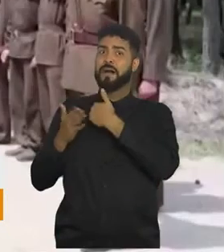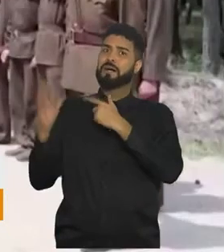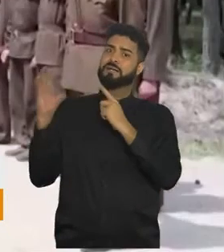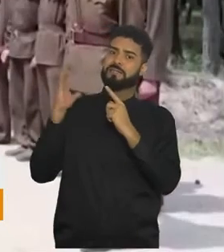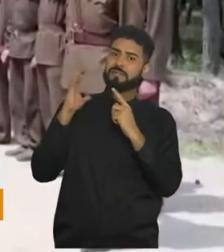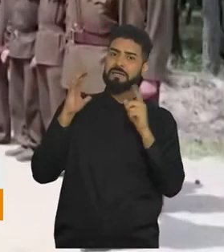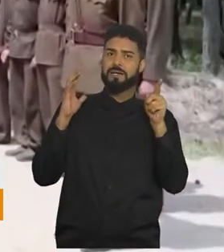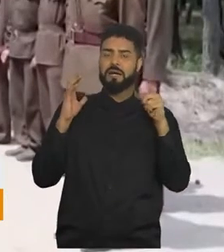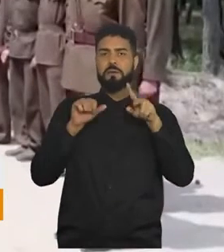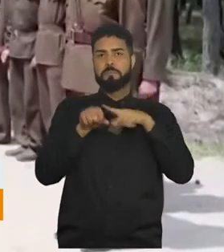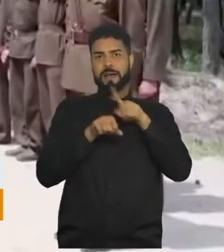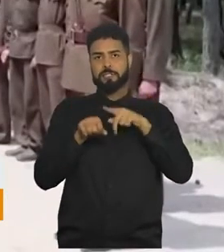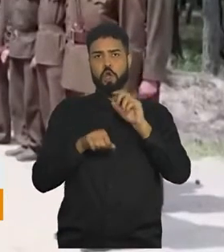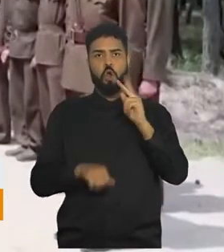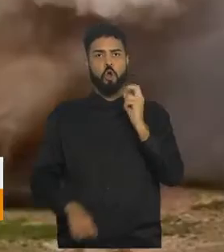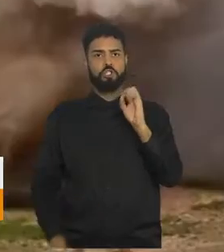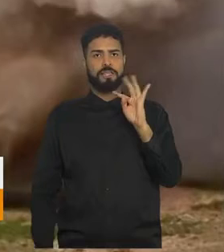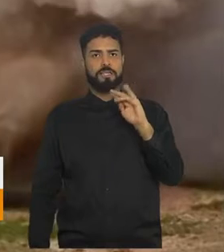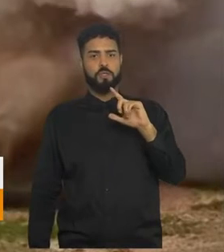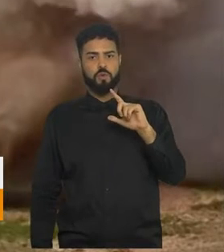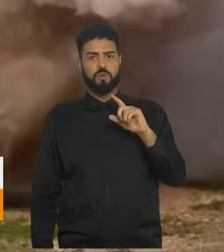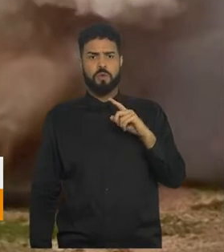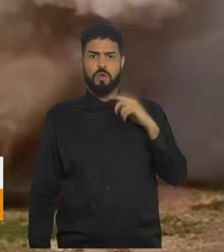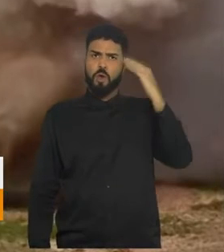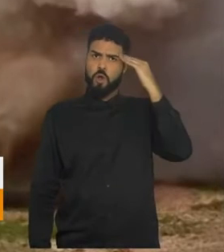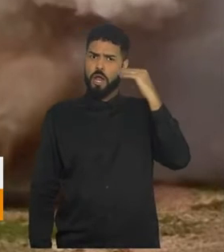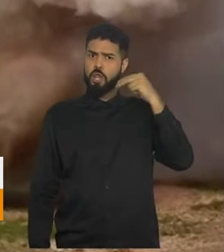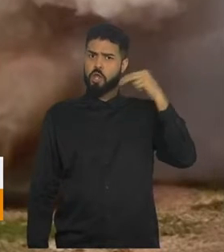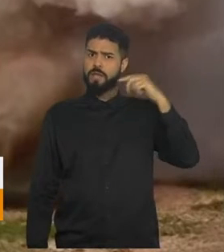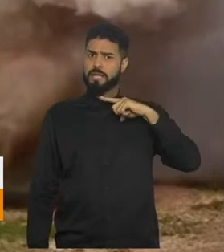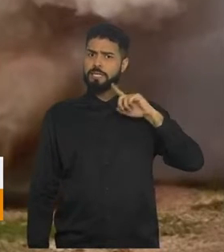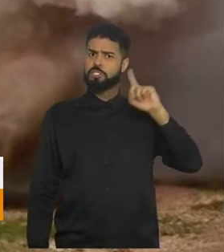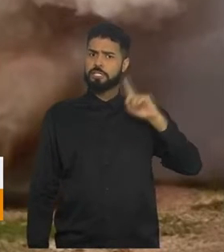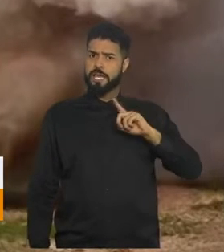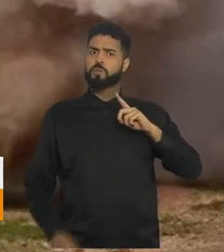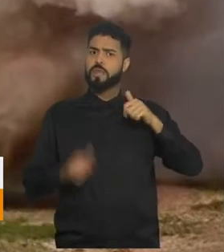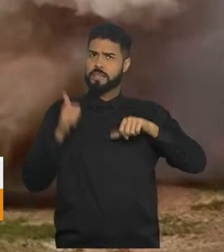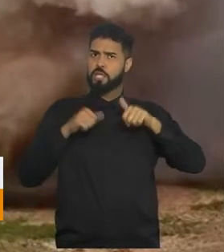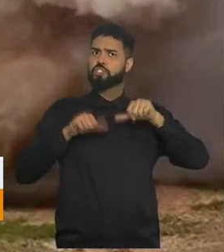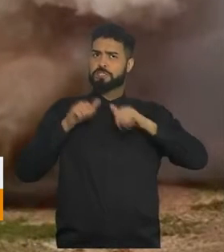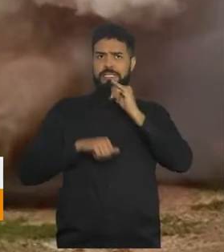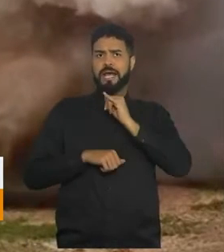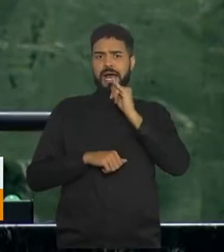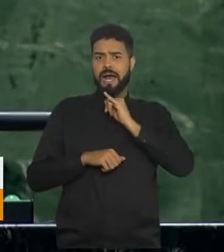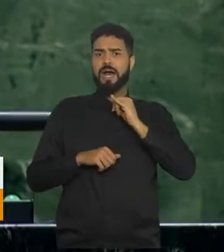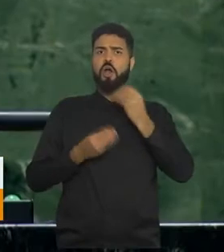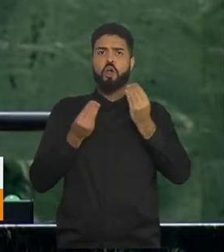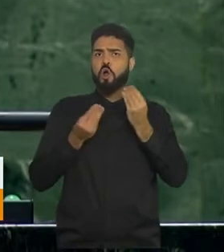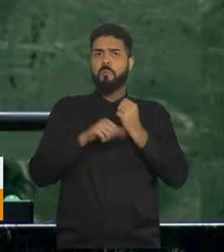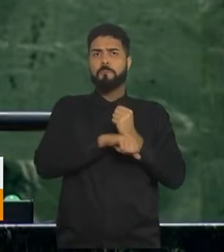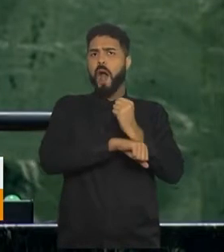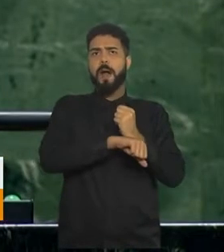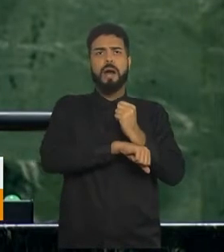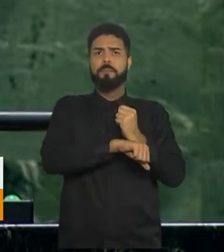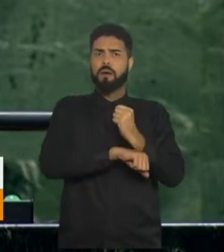Oriente. Ele insistiu que a Coreia do Norte tinha o direito inegável de testar suas armas. Segundo ele, ninguém pode negar o